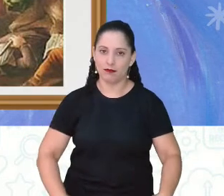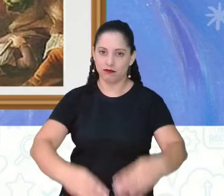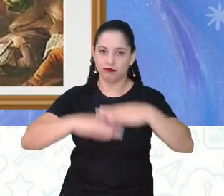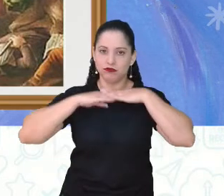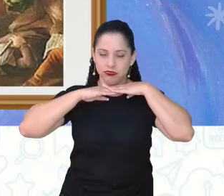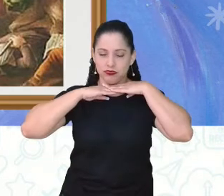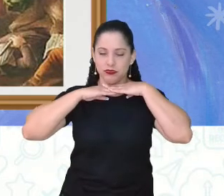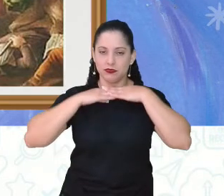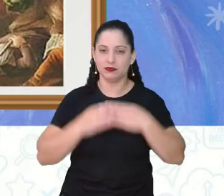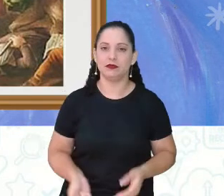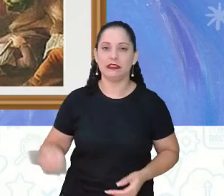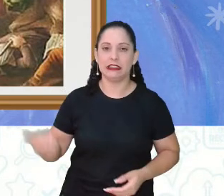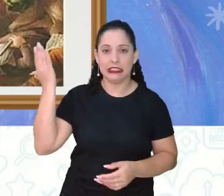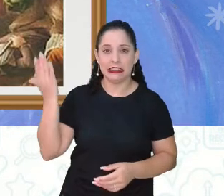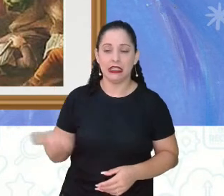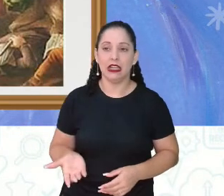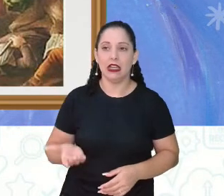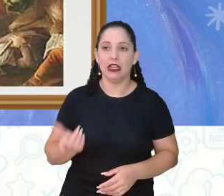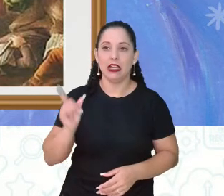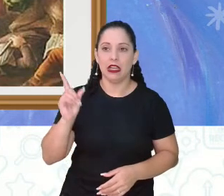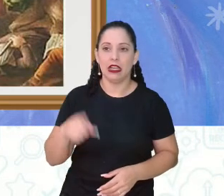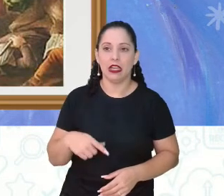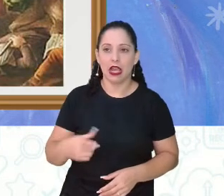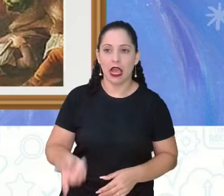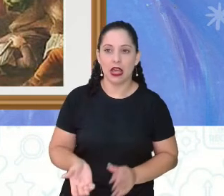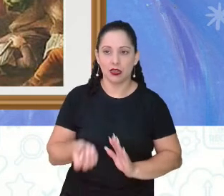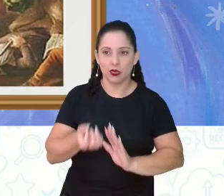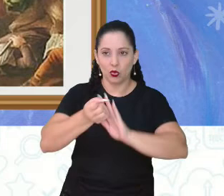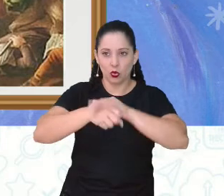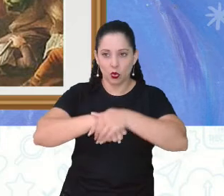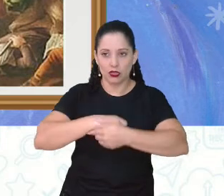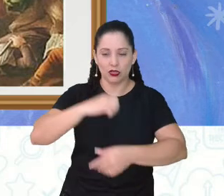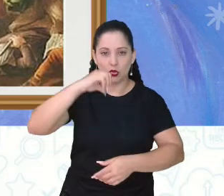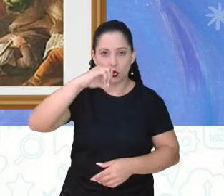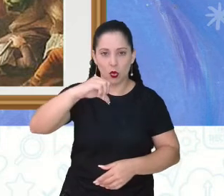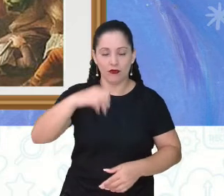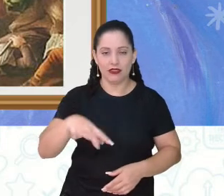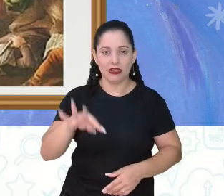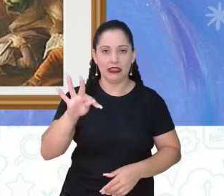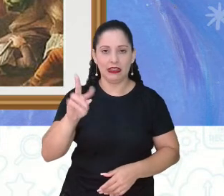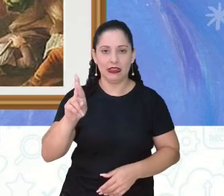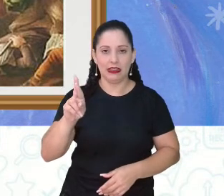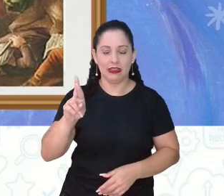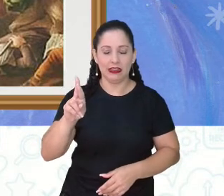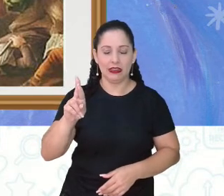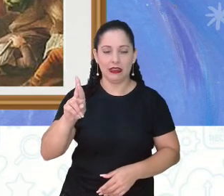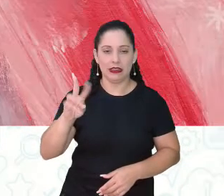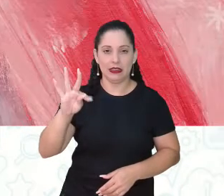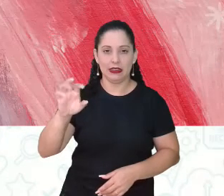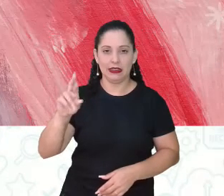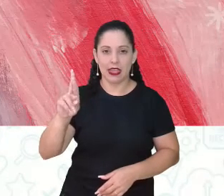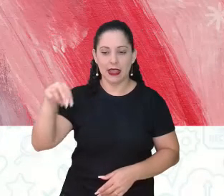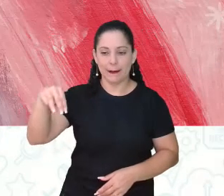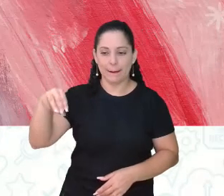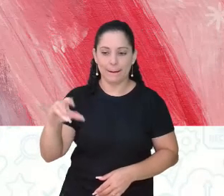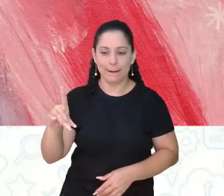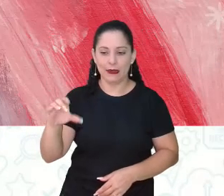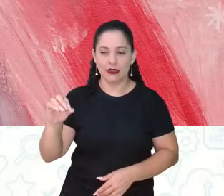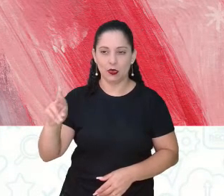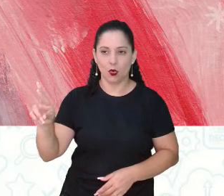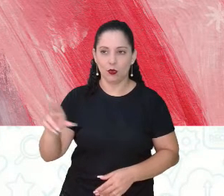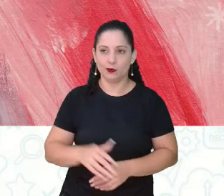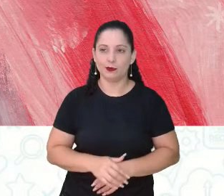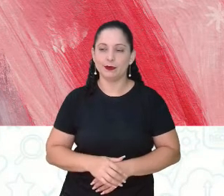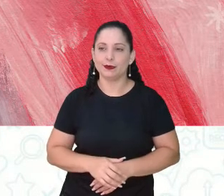ficou conhecida como a noite de Nove Thermidor, aí que era um dos meses do calendário revolucionário. E aí,